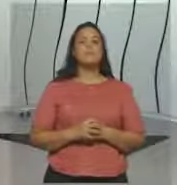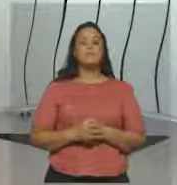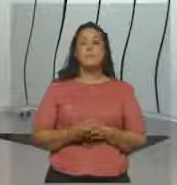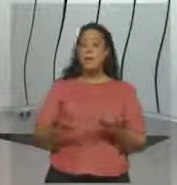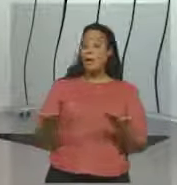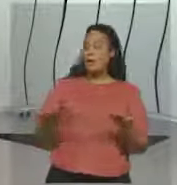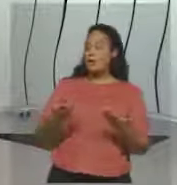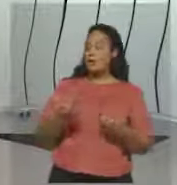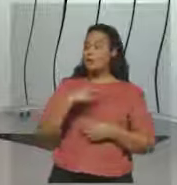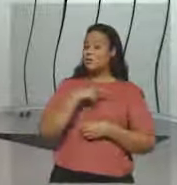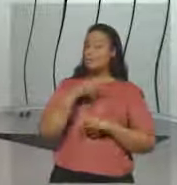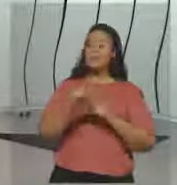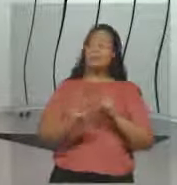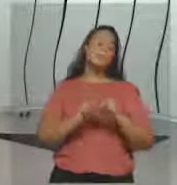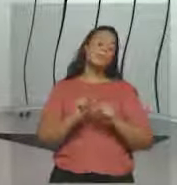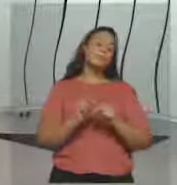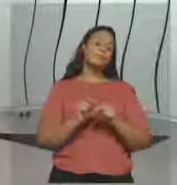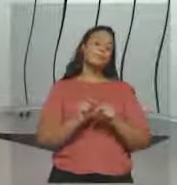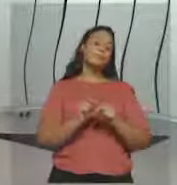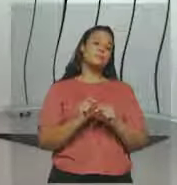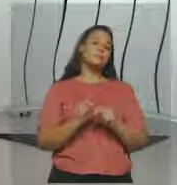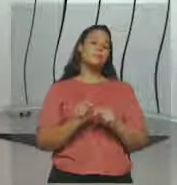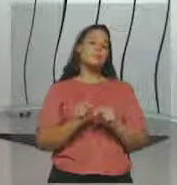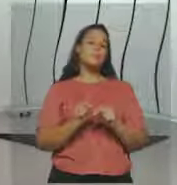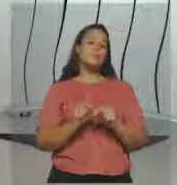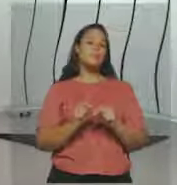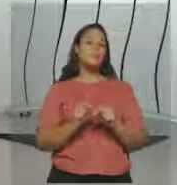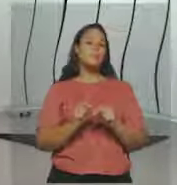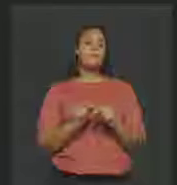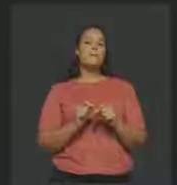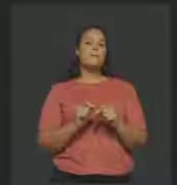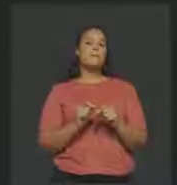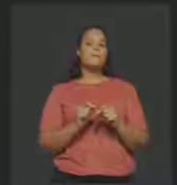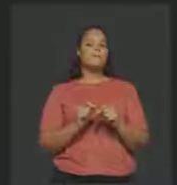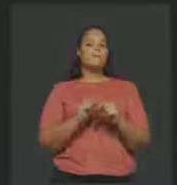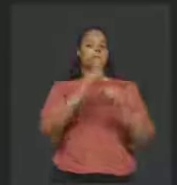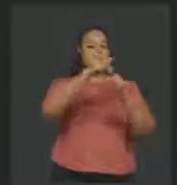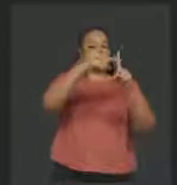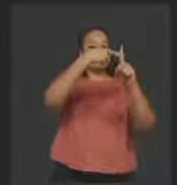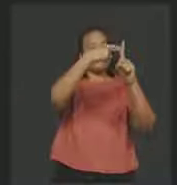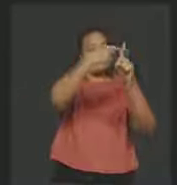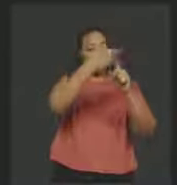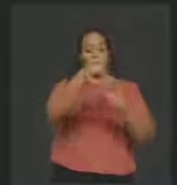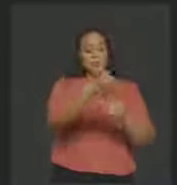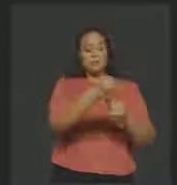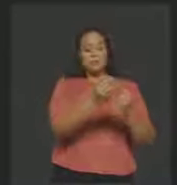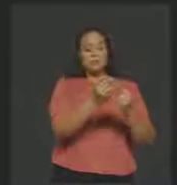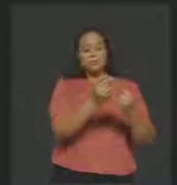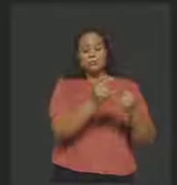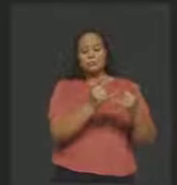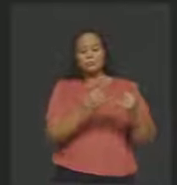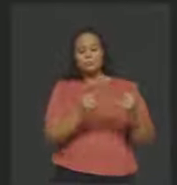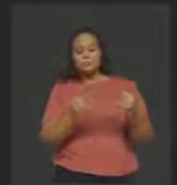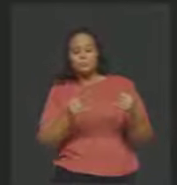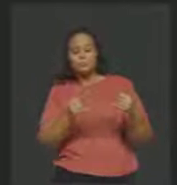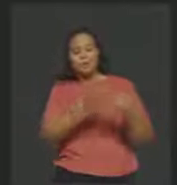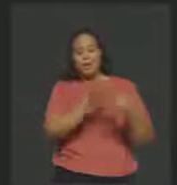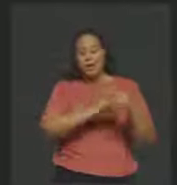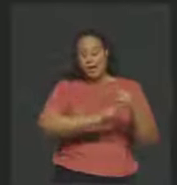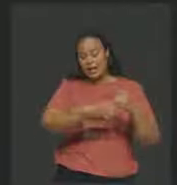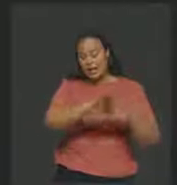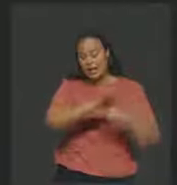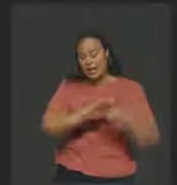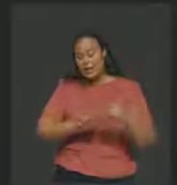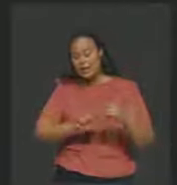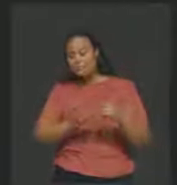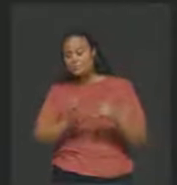Agora nós temos aqui a seguinte situação. Nós temos que esse elétron vem aqui e chega aqui esse disruptor,